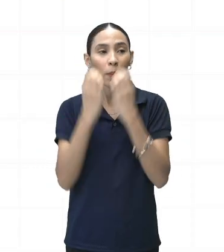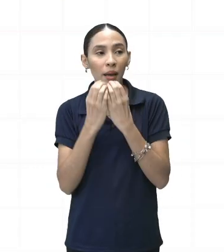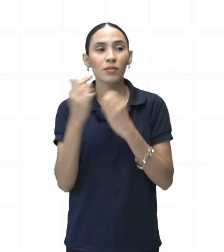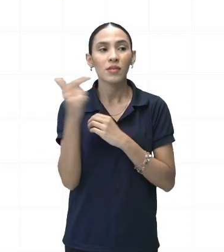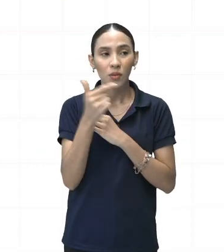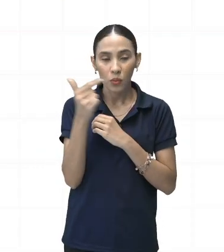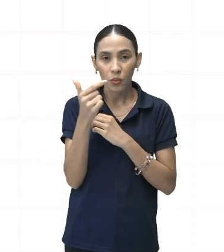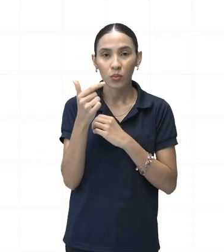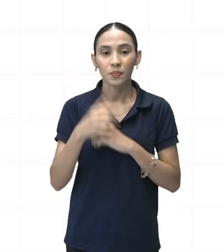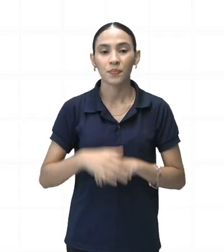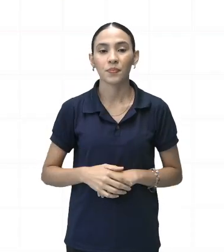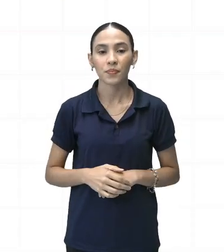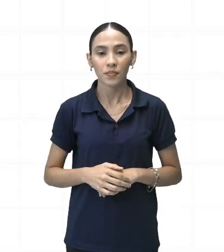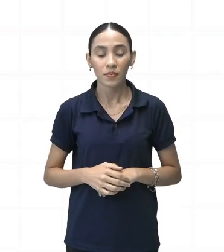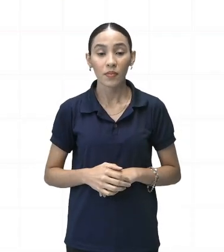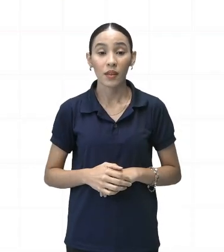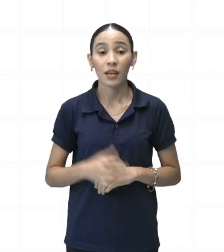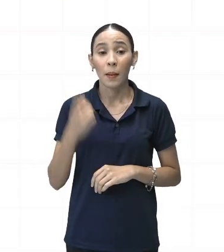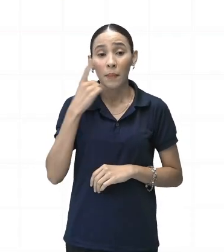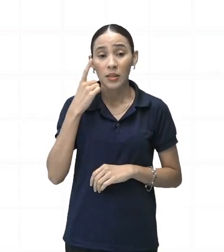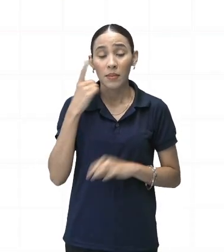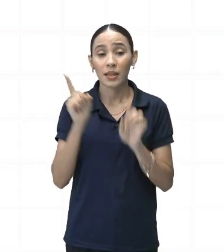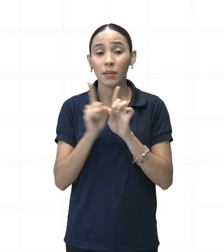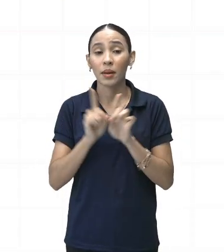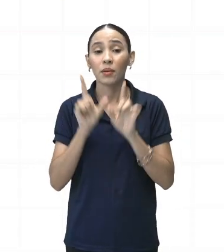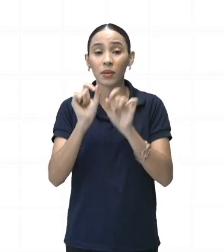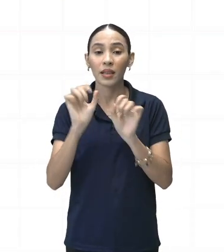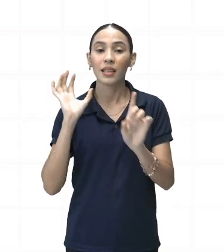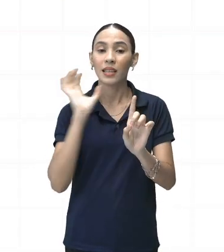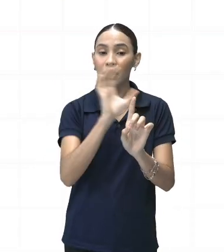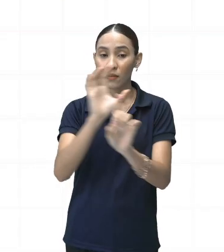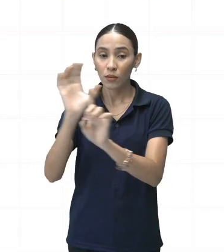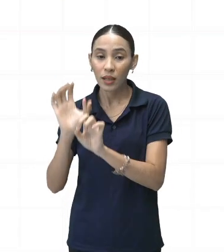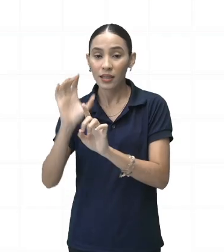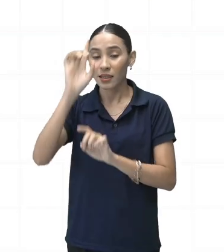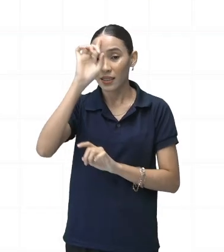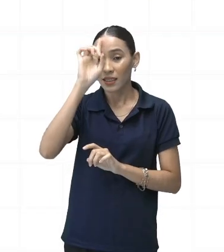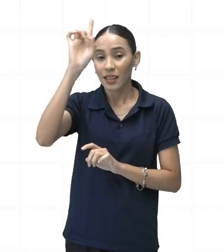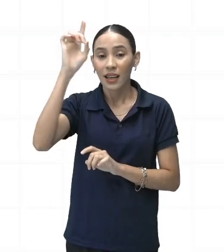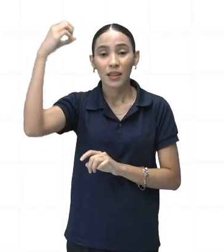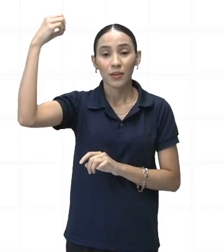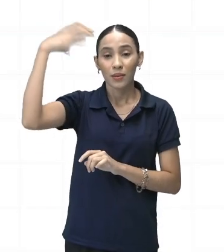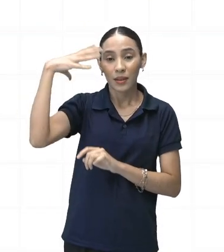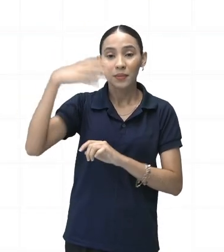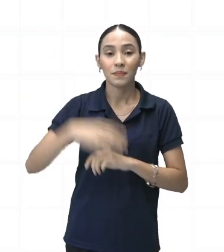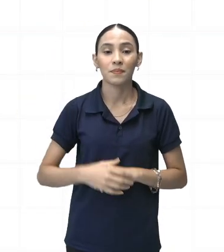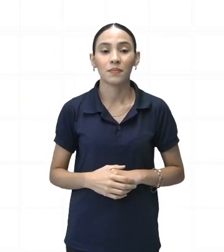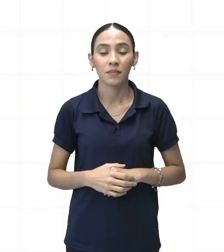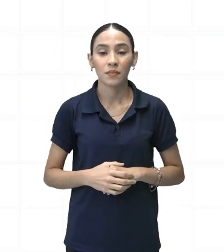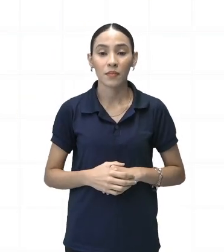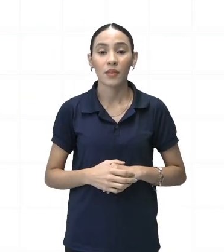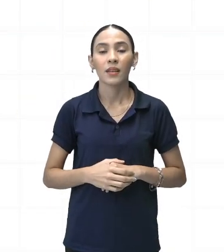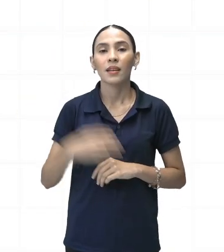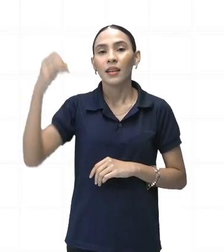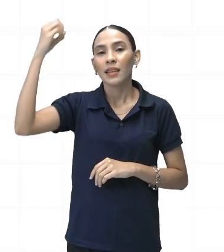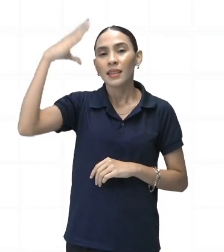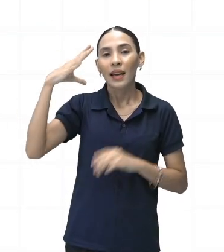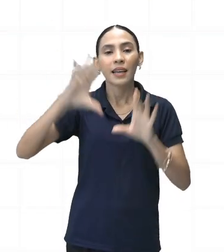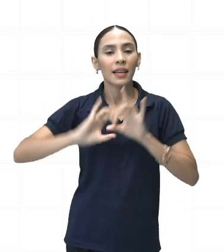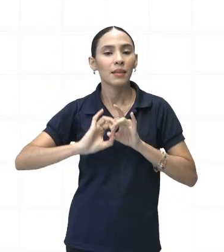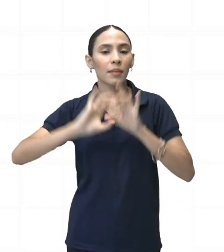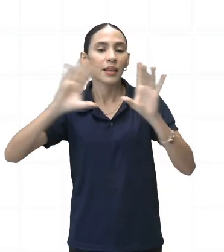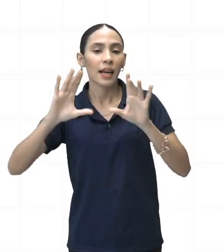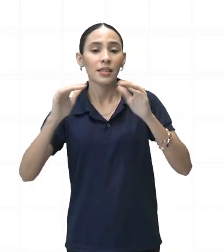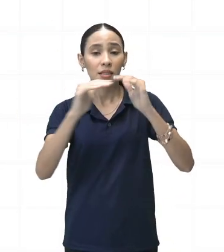II, certo? Vamos observar também influência das ideias iluministas. Ideias de